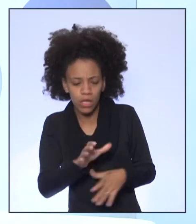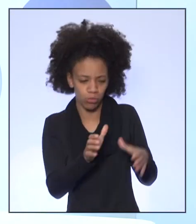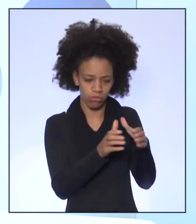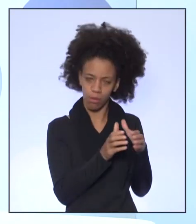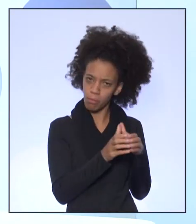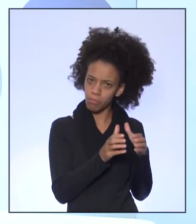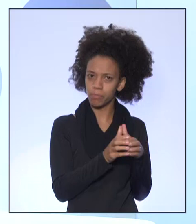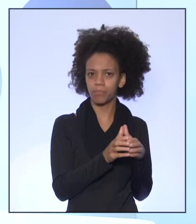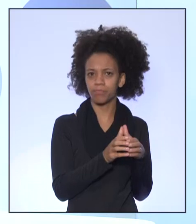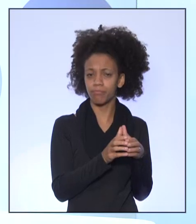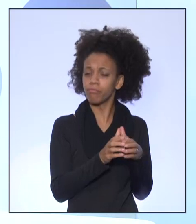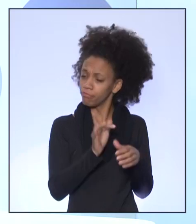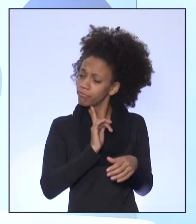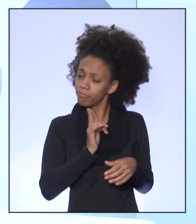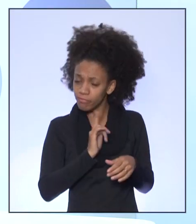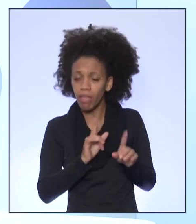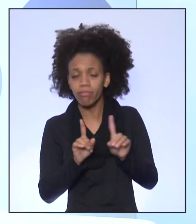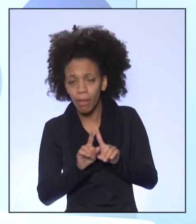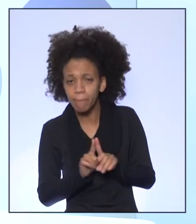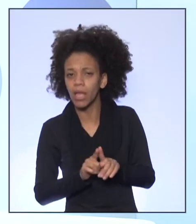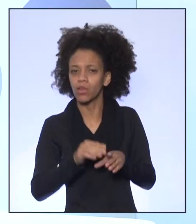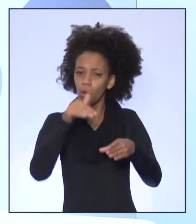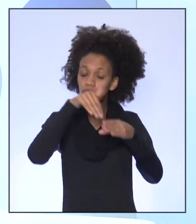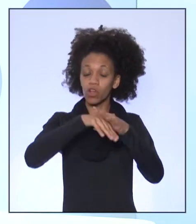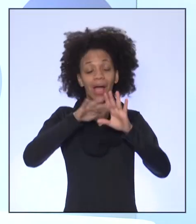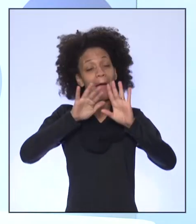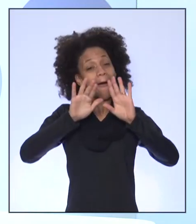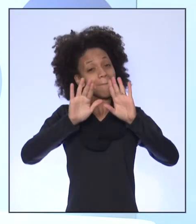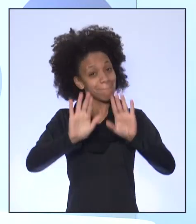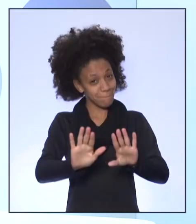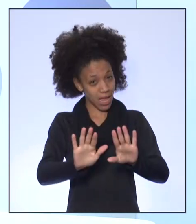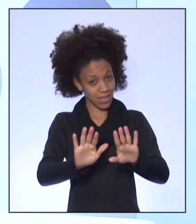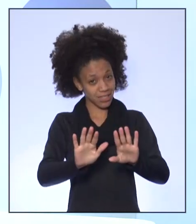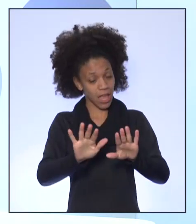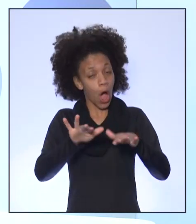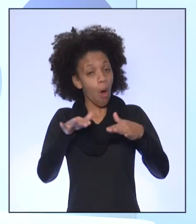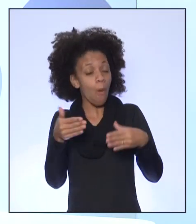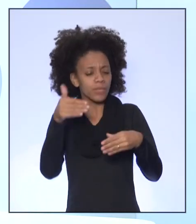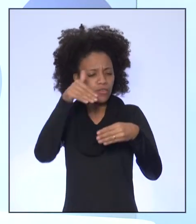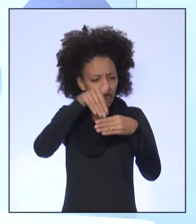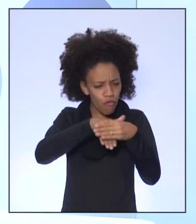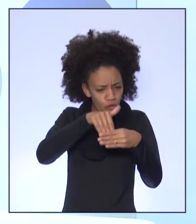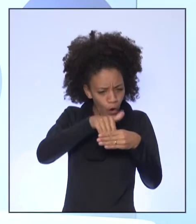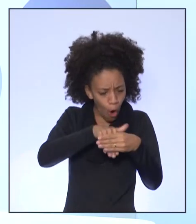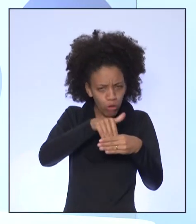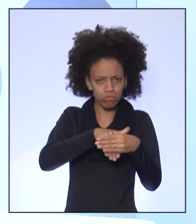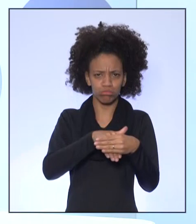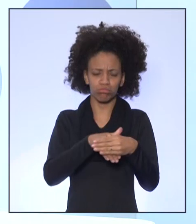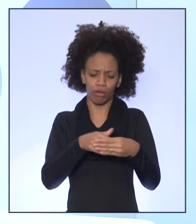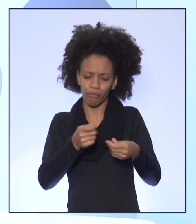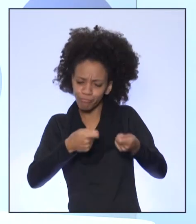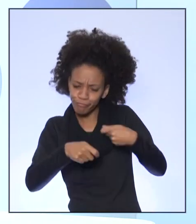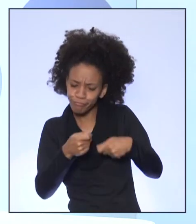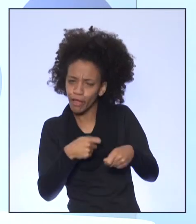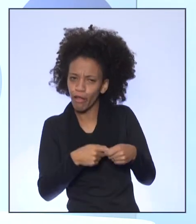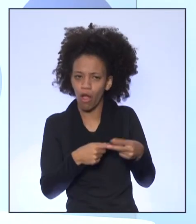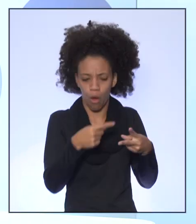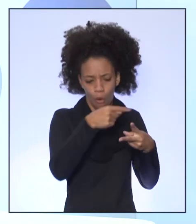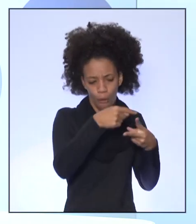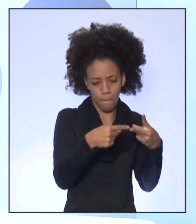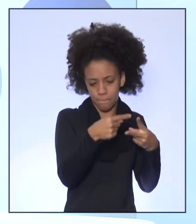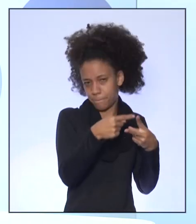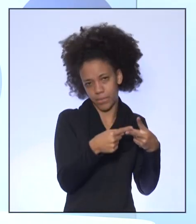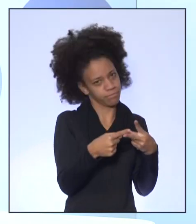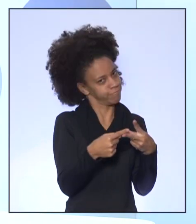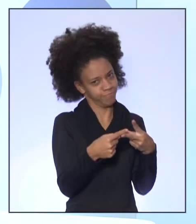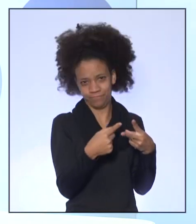população francesa, também tem o direito a um voto. Só que, como eles estavam votando questões econômicas, o primeiro e o segundo estado não queriam abrir